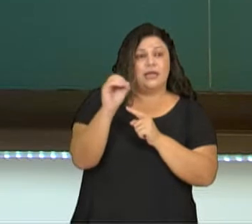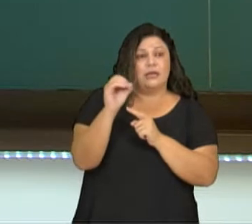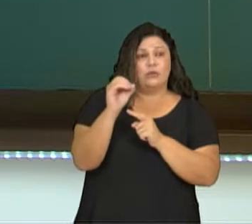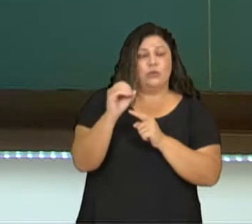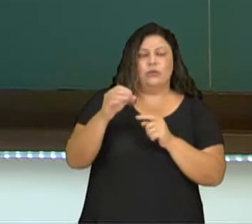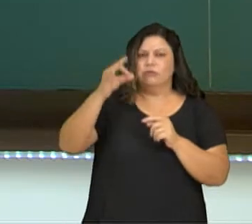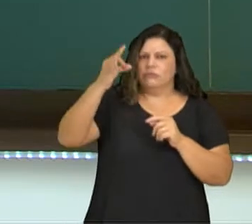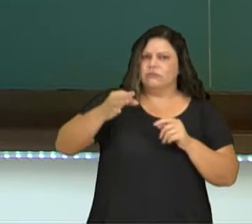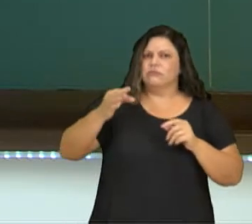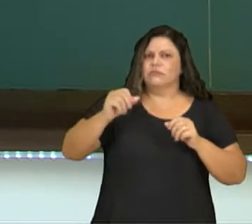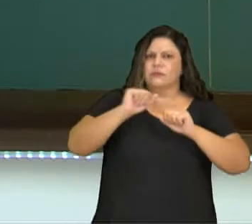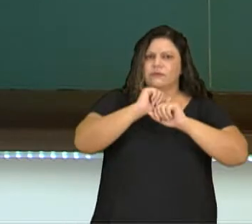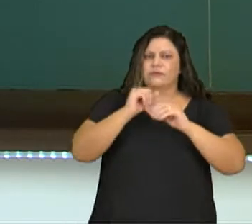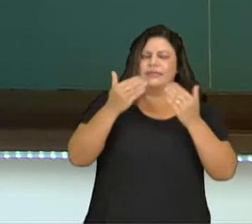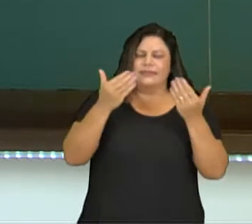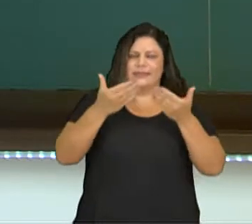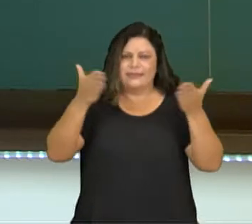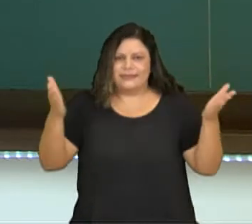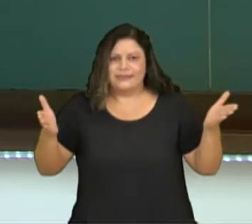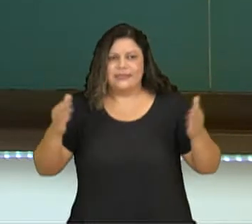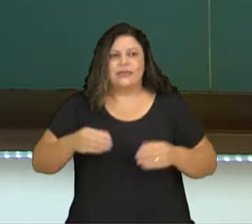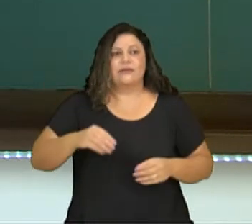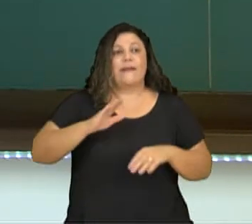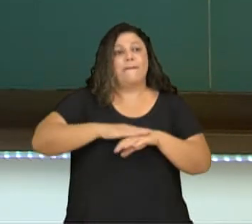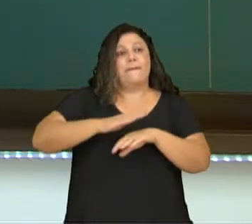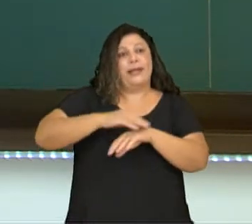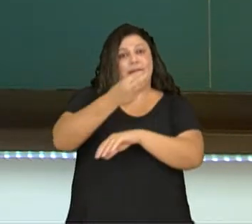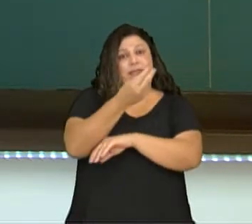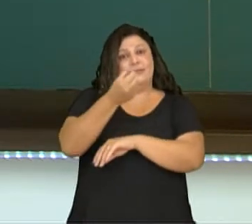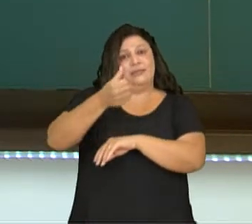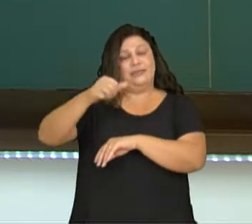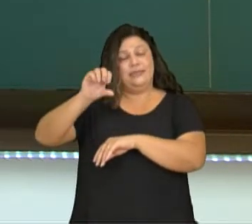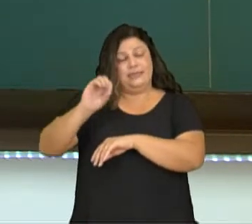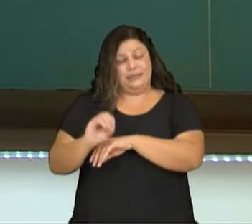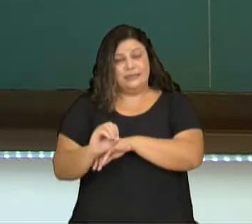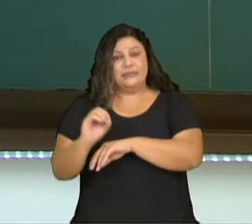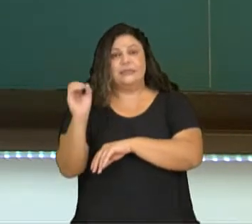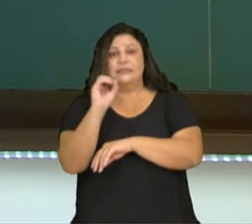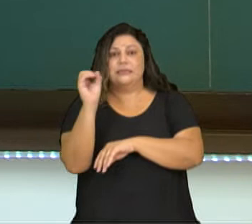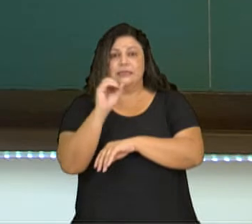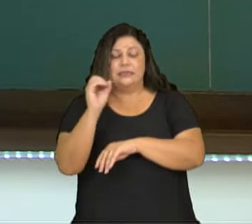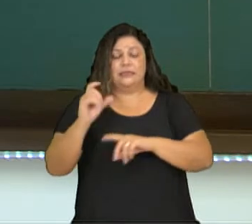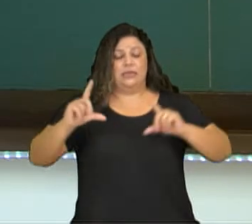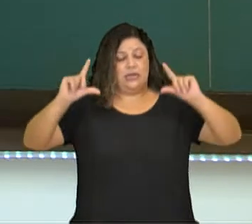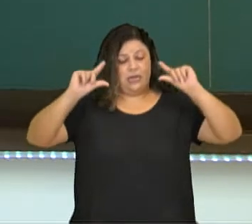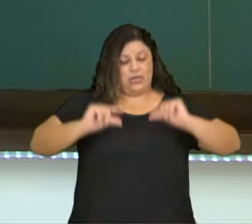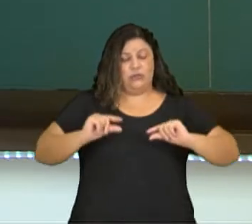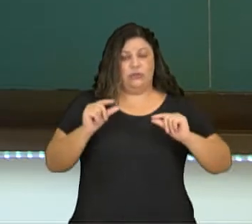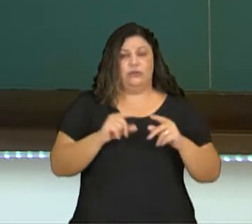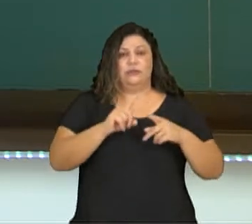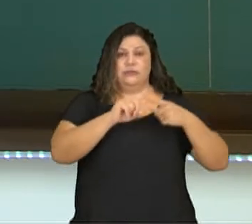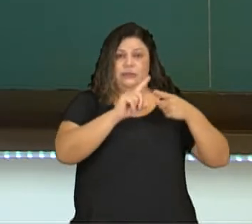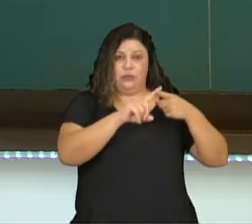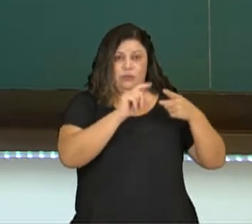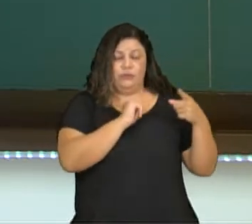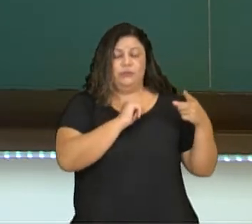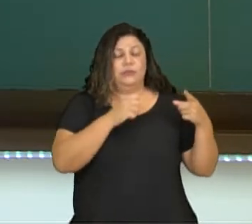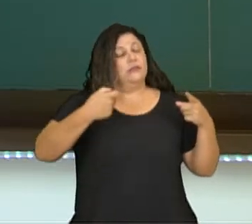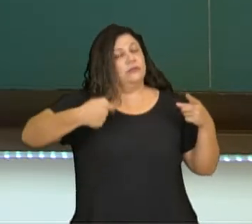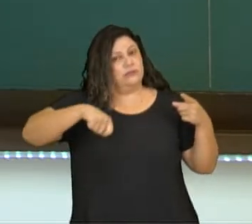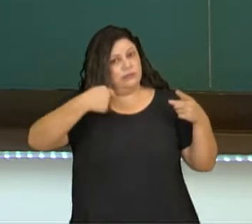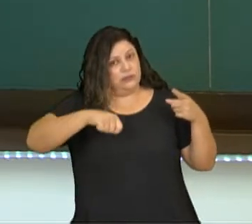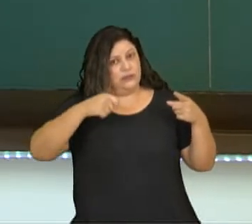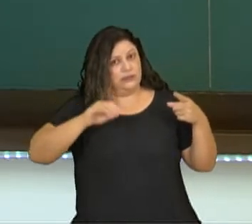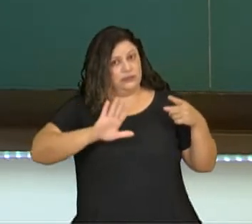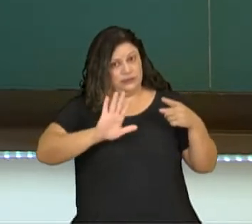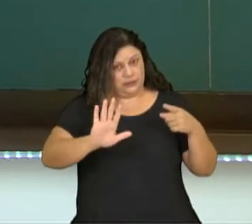fica claro aqui que eles têm mais de 360 graus. Então, antes de fazer a redução ao primeiro quadrante, se for necessário, não quer dizer